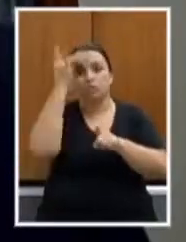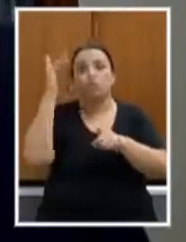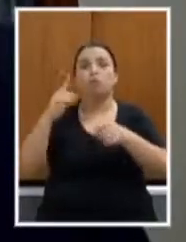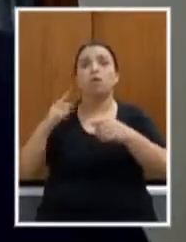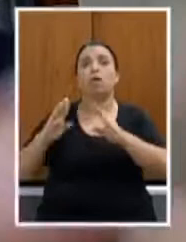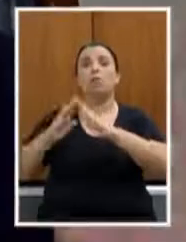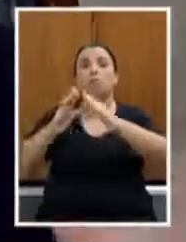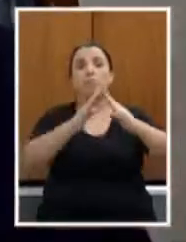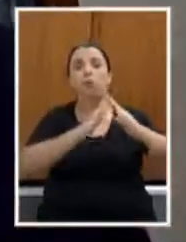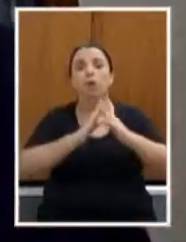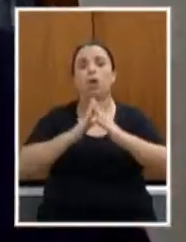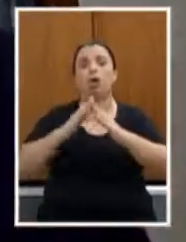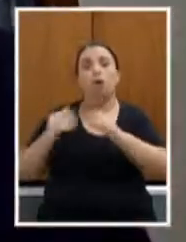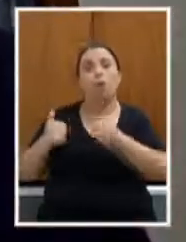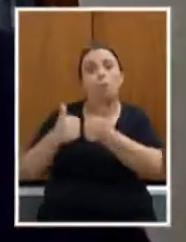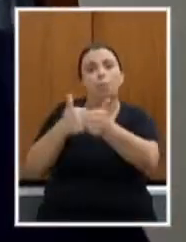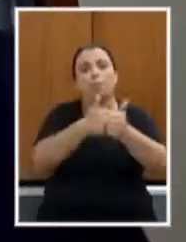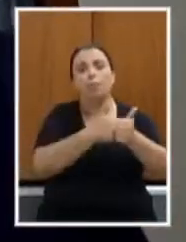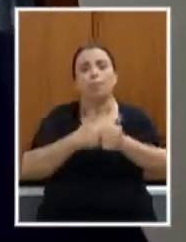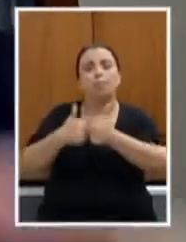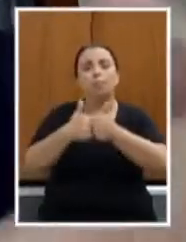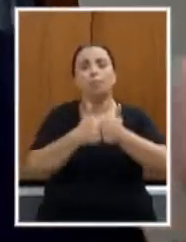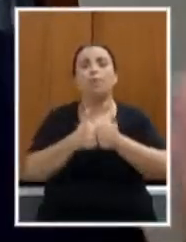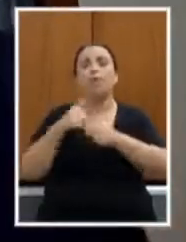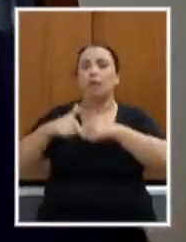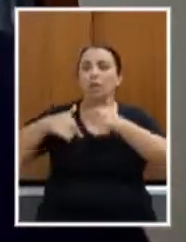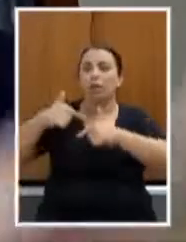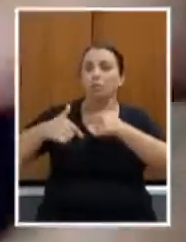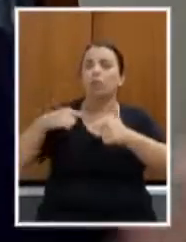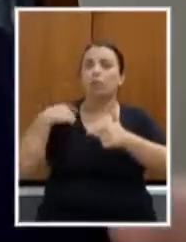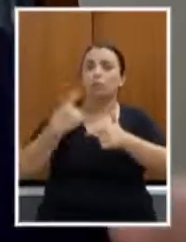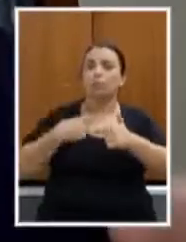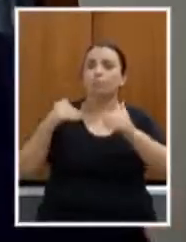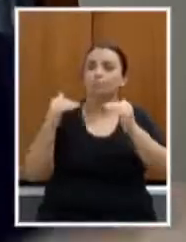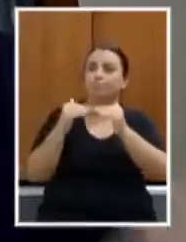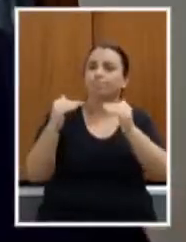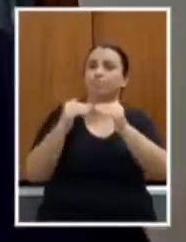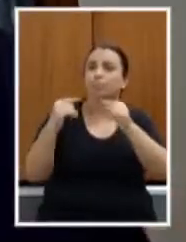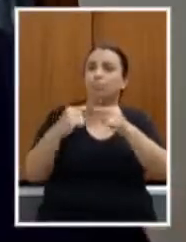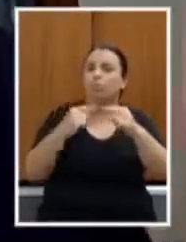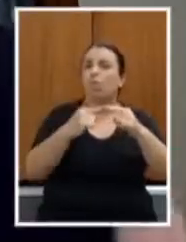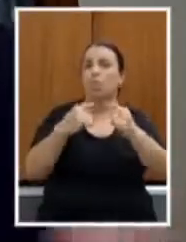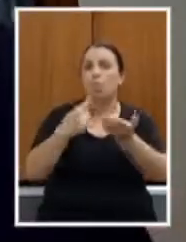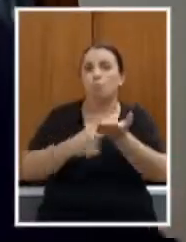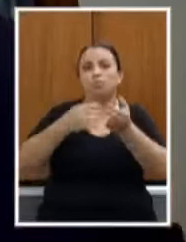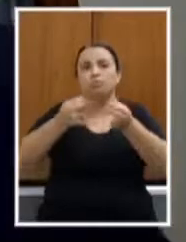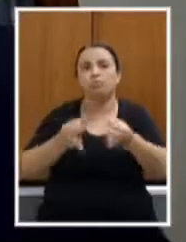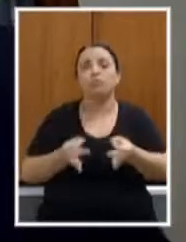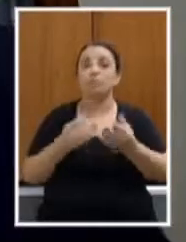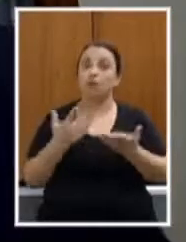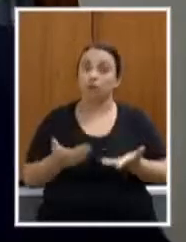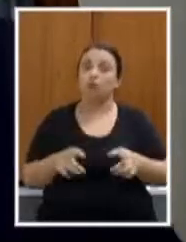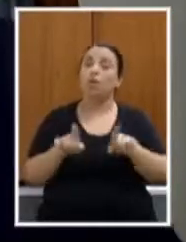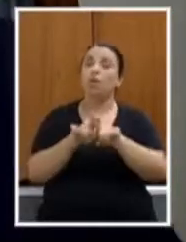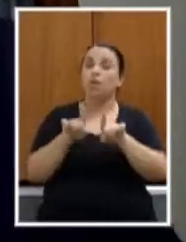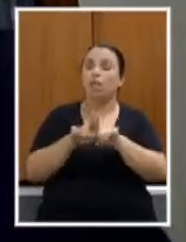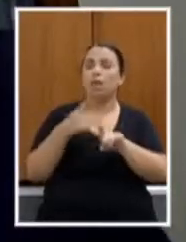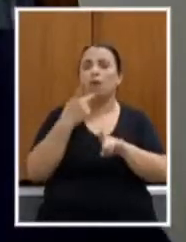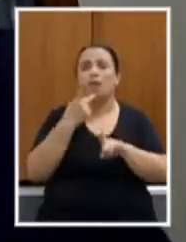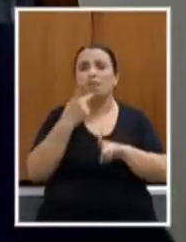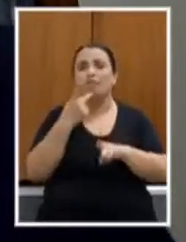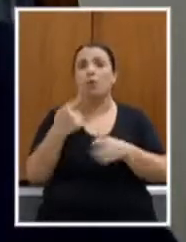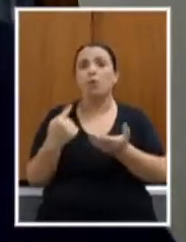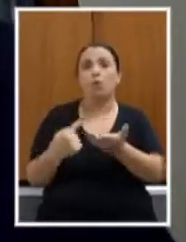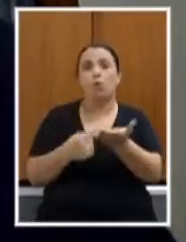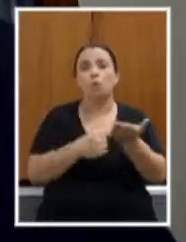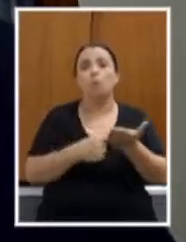trabalharam para que a gente chegasse a esse acordo. Audiências públicas, manifestações, envolvimento. Inclusive, presidente, quero registrar o compromisso